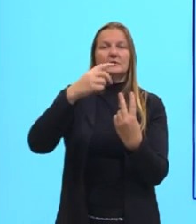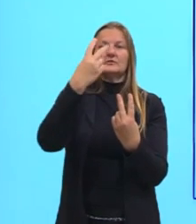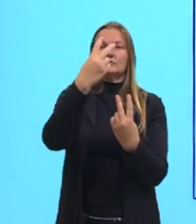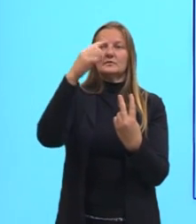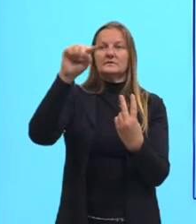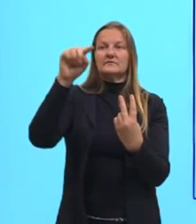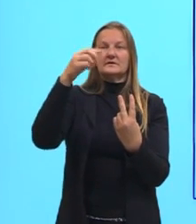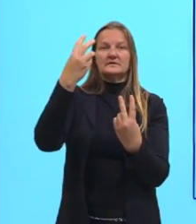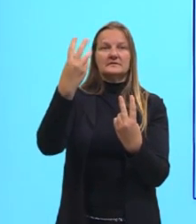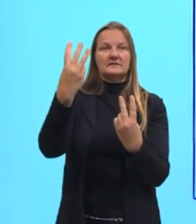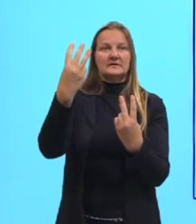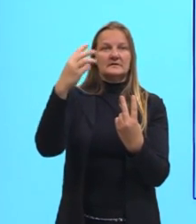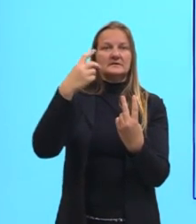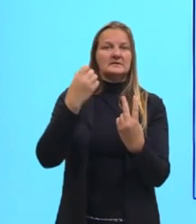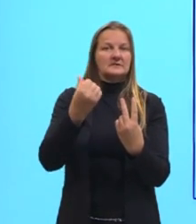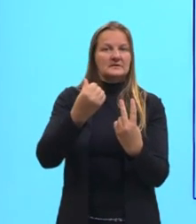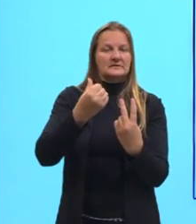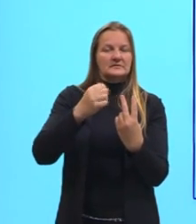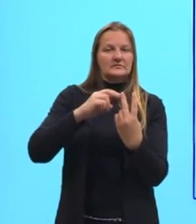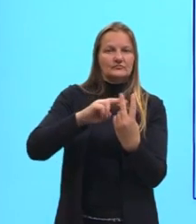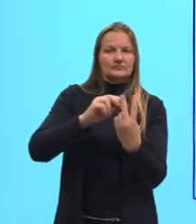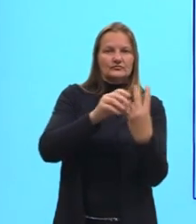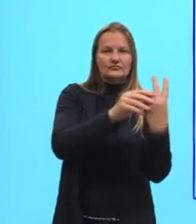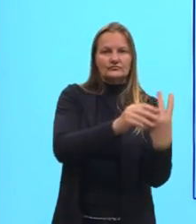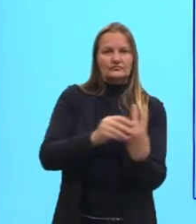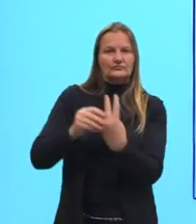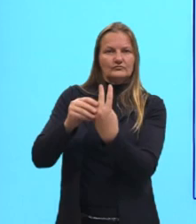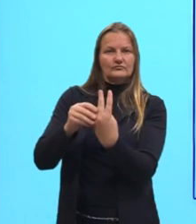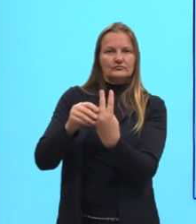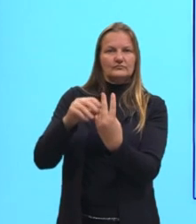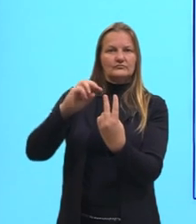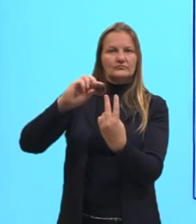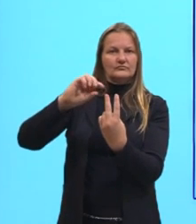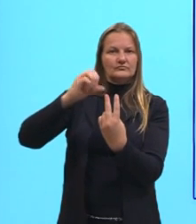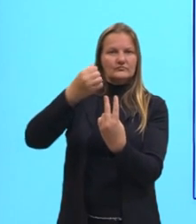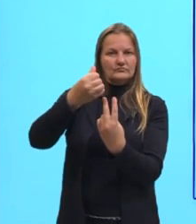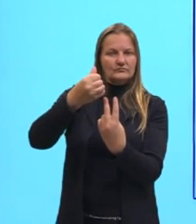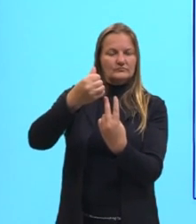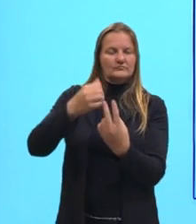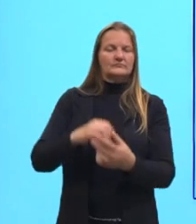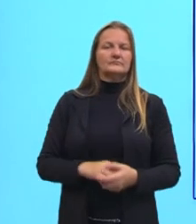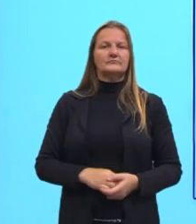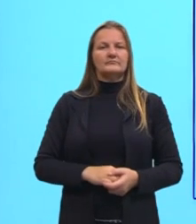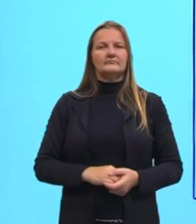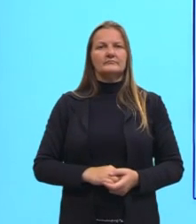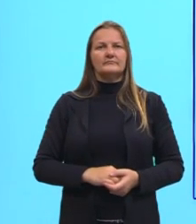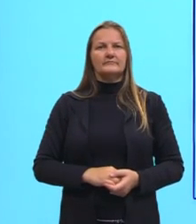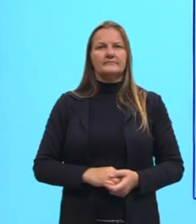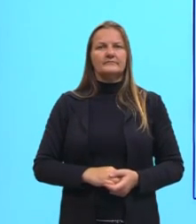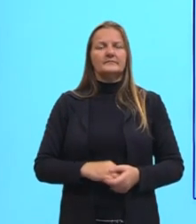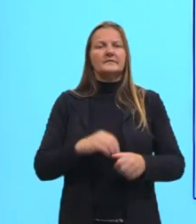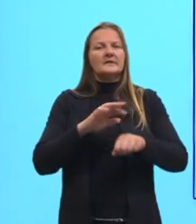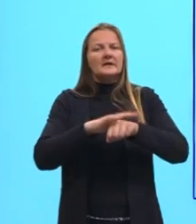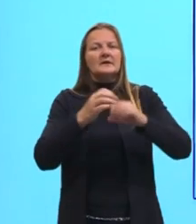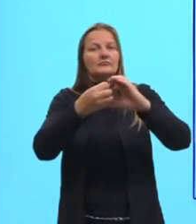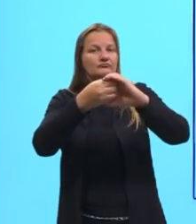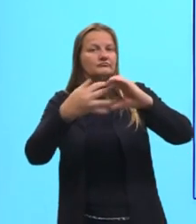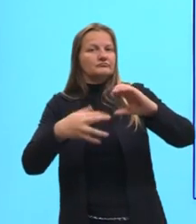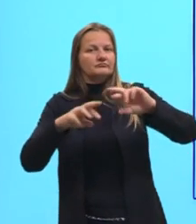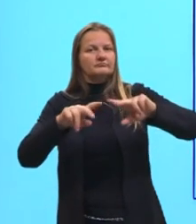potência copia base multiplica os expoentes Aqui nós temos mais duas propriedades